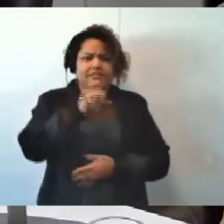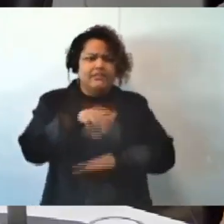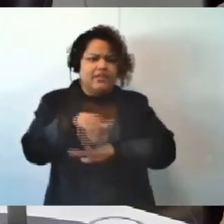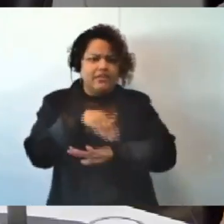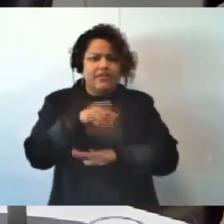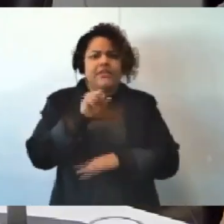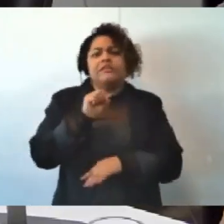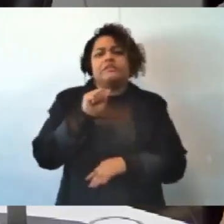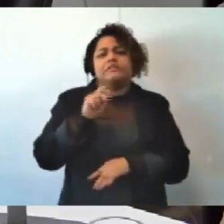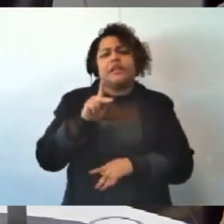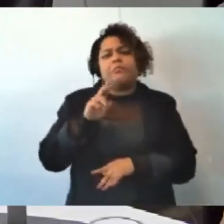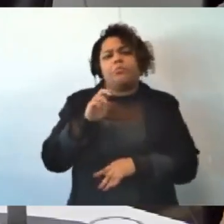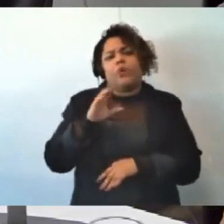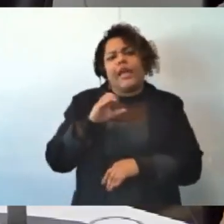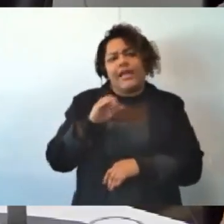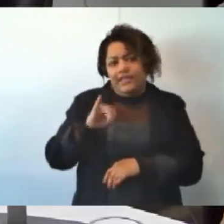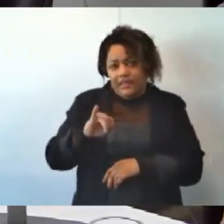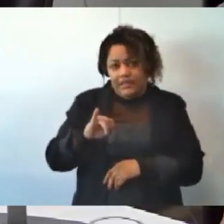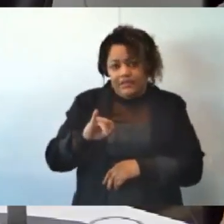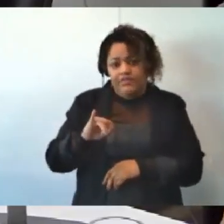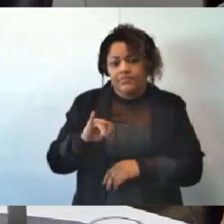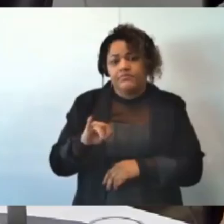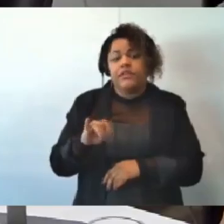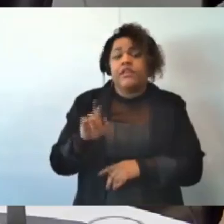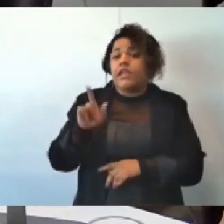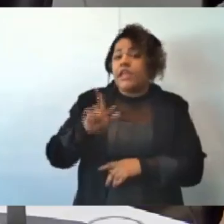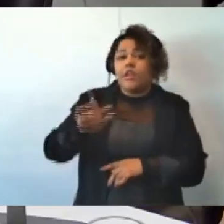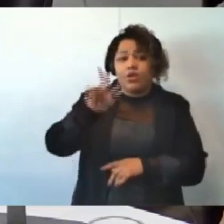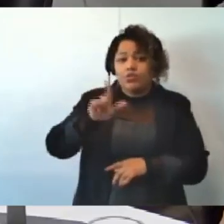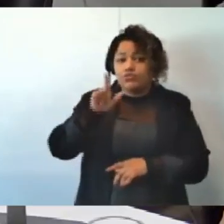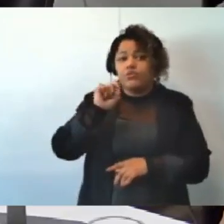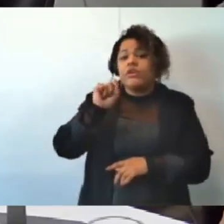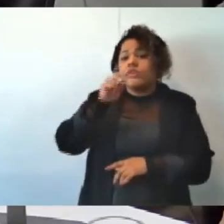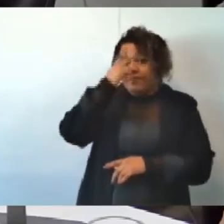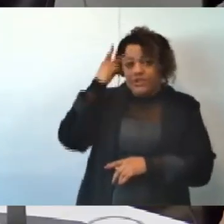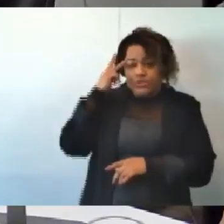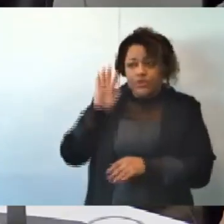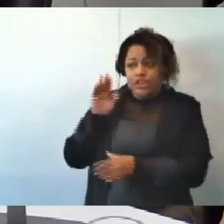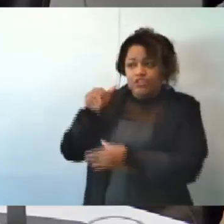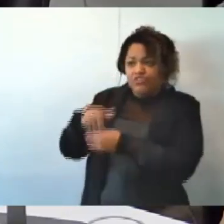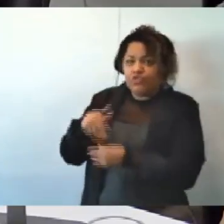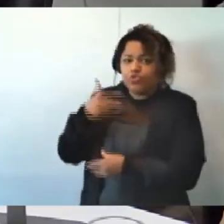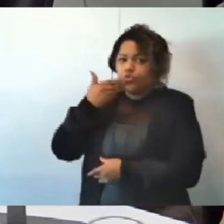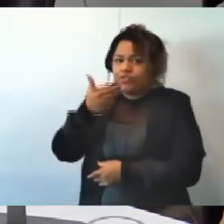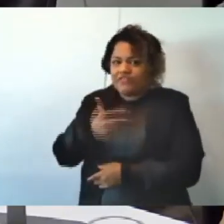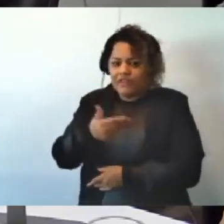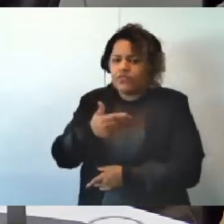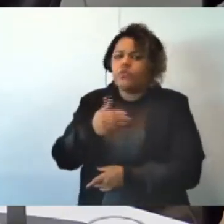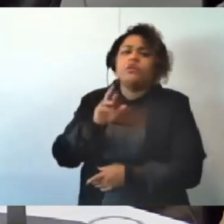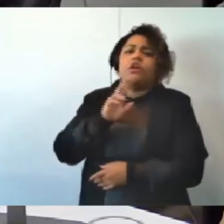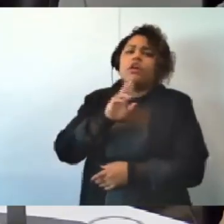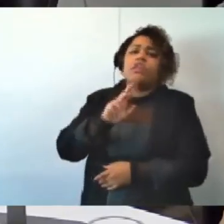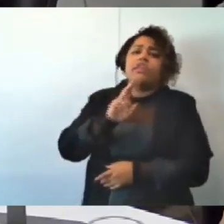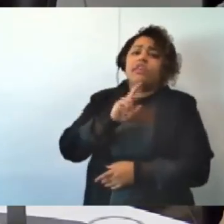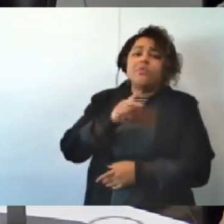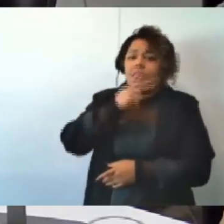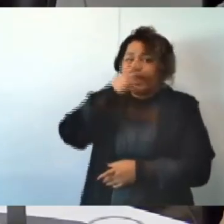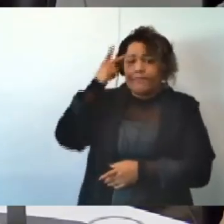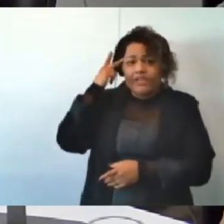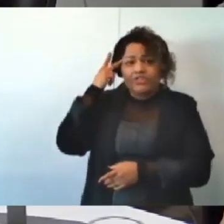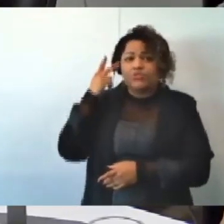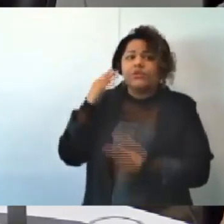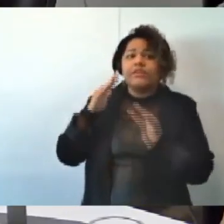obviamente que quem votou a favor não é morador. É quem frequenta o barzinho, vai ali de